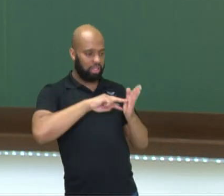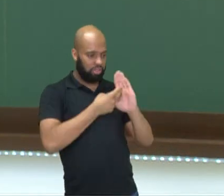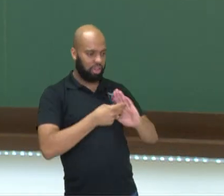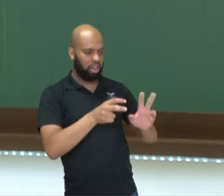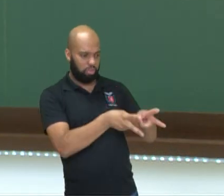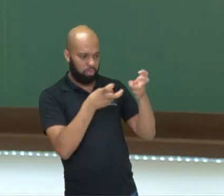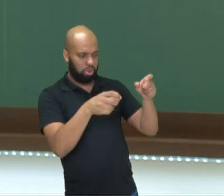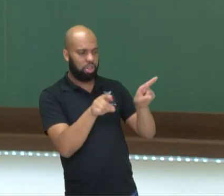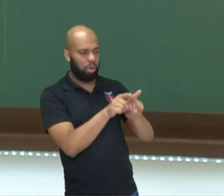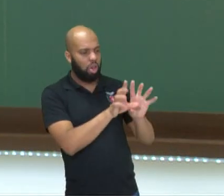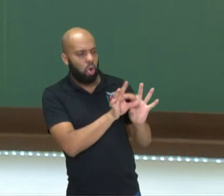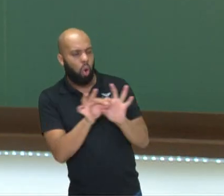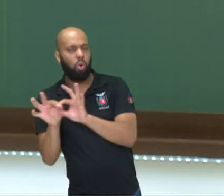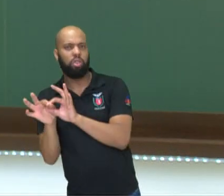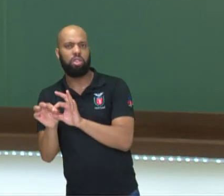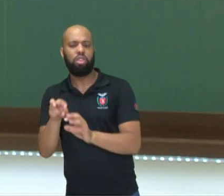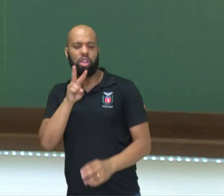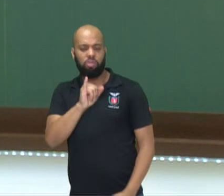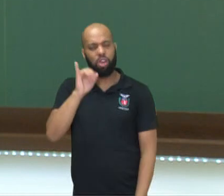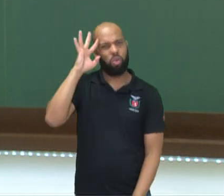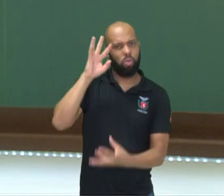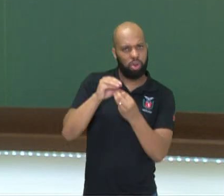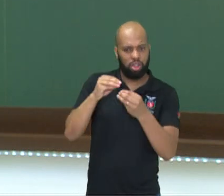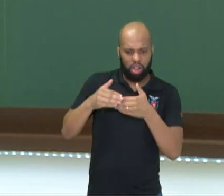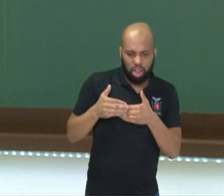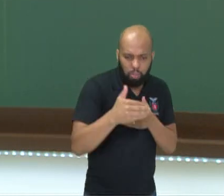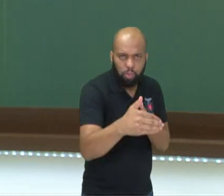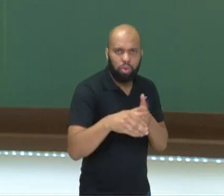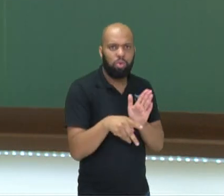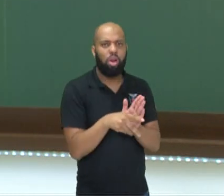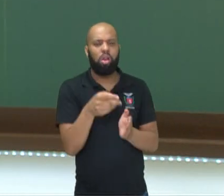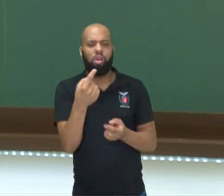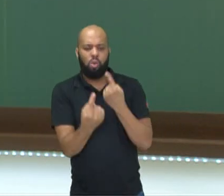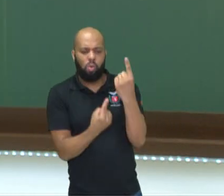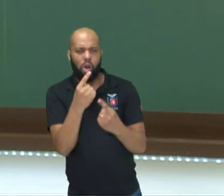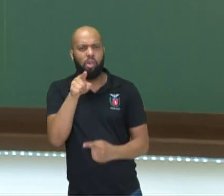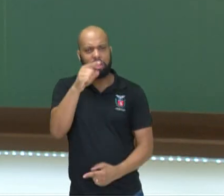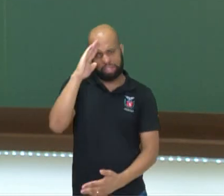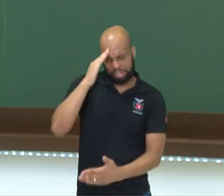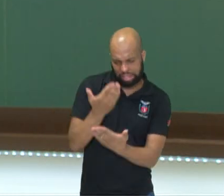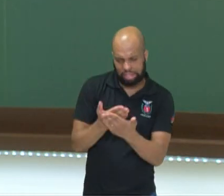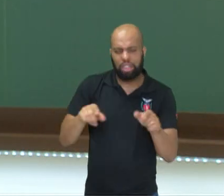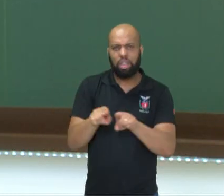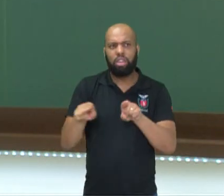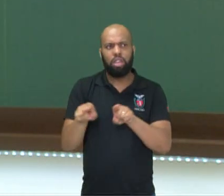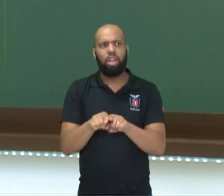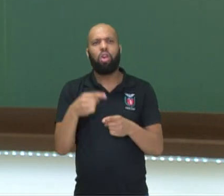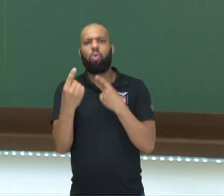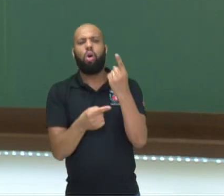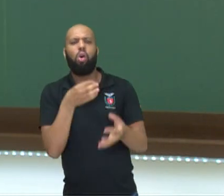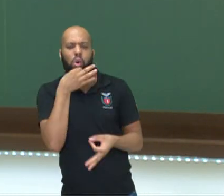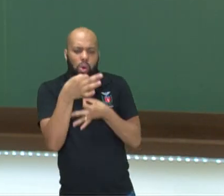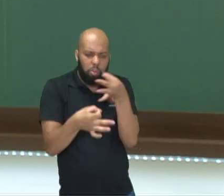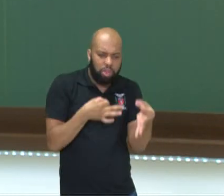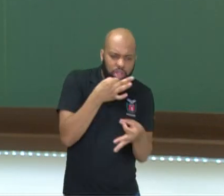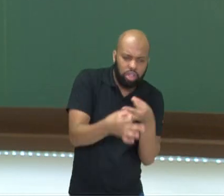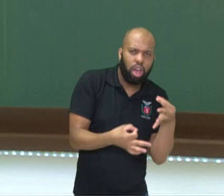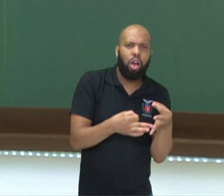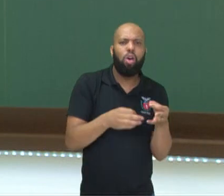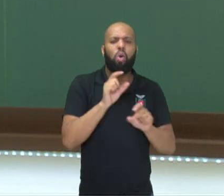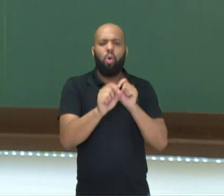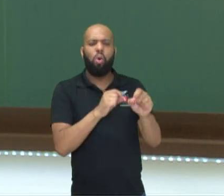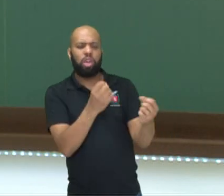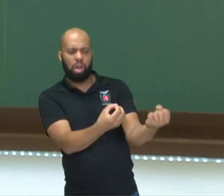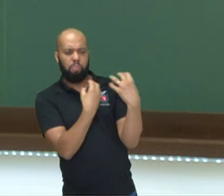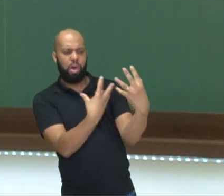sentido, contextualizar, entender a partir de qual crença, a partir de qual opinião, de qual